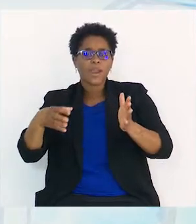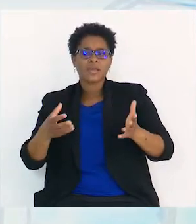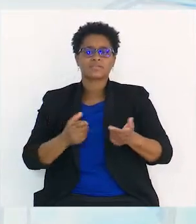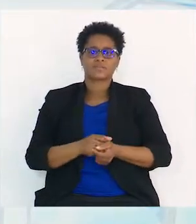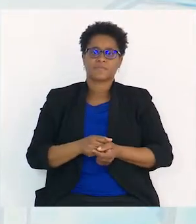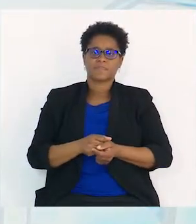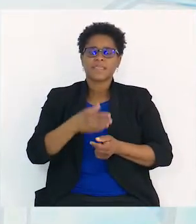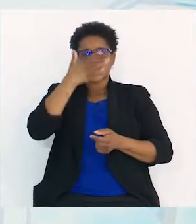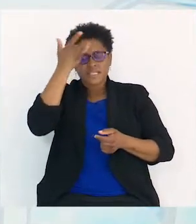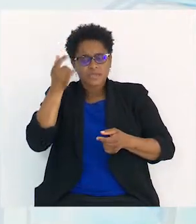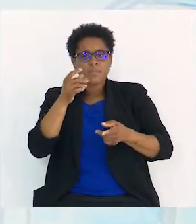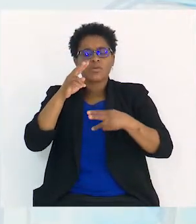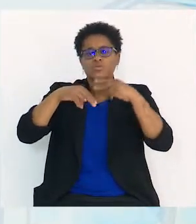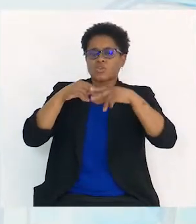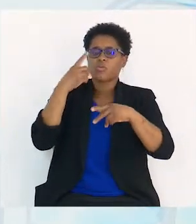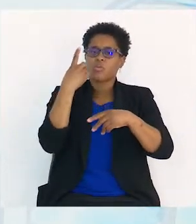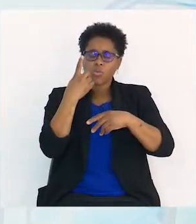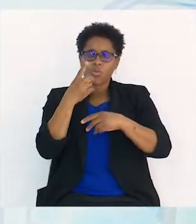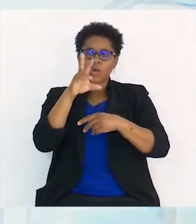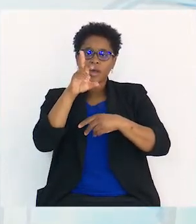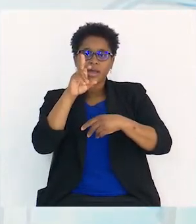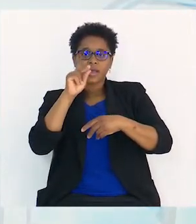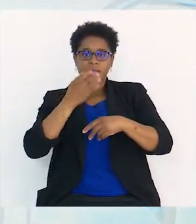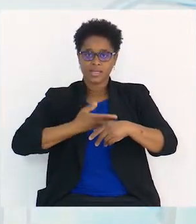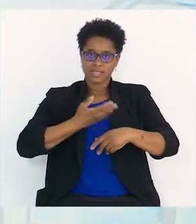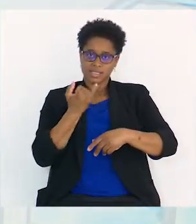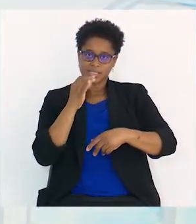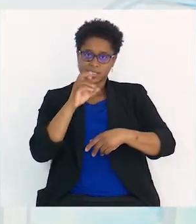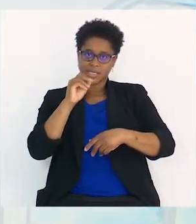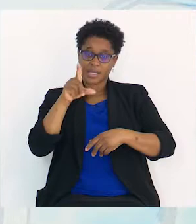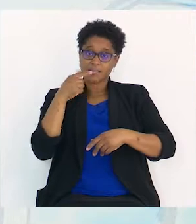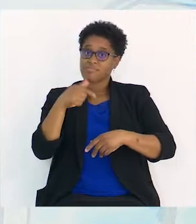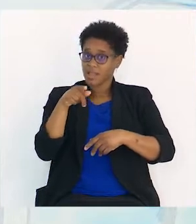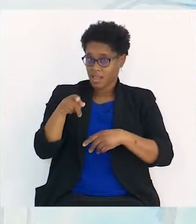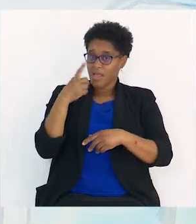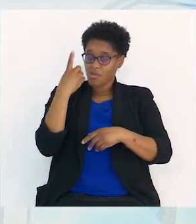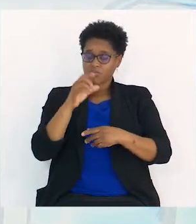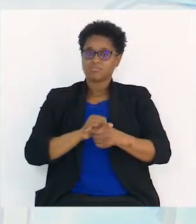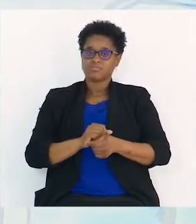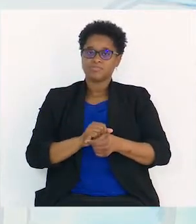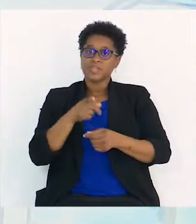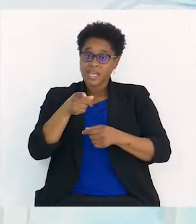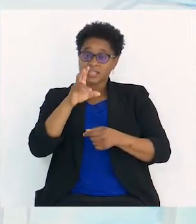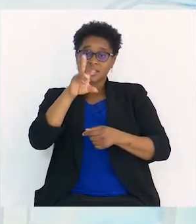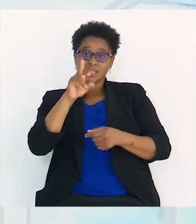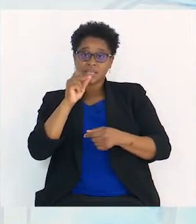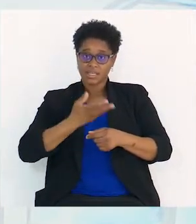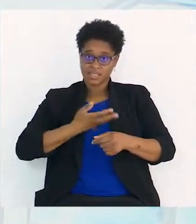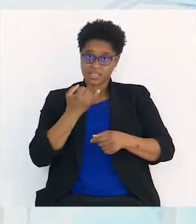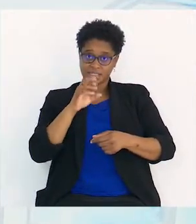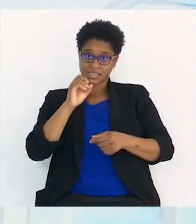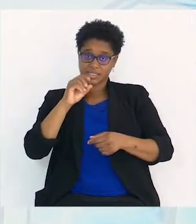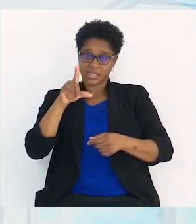formada por um radical, ok? Tens lá um radical. Esse radical pode ser também colocado